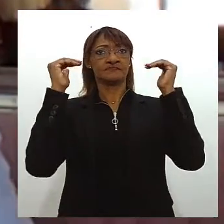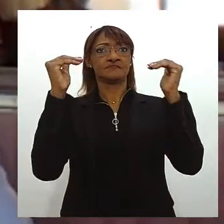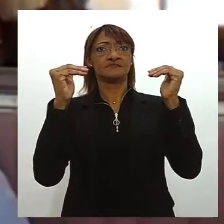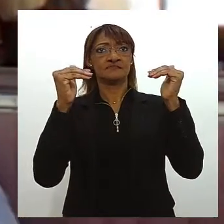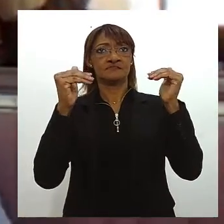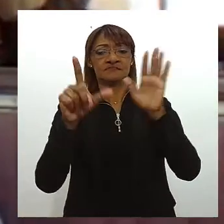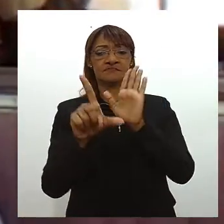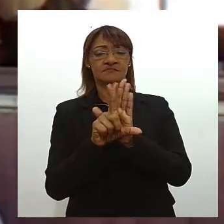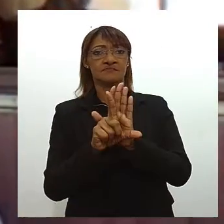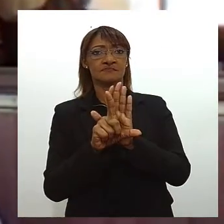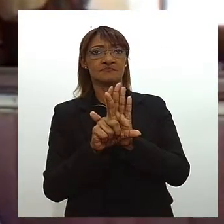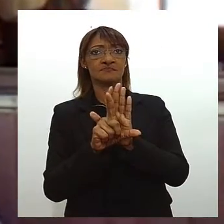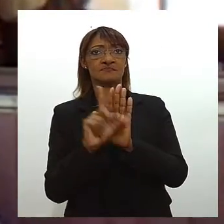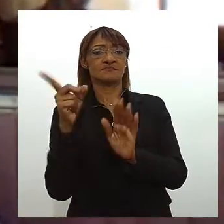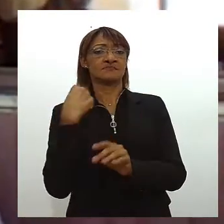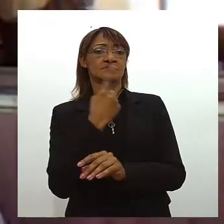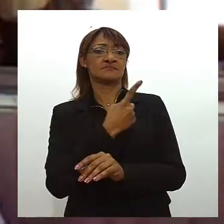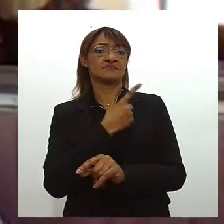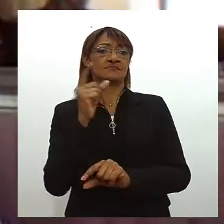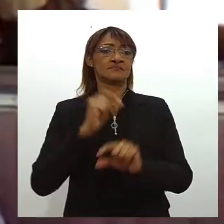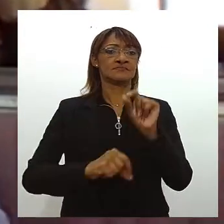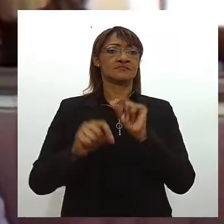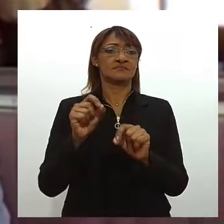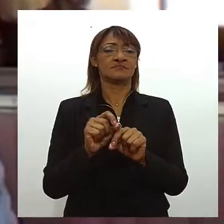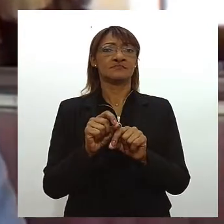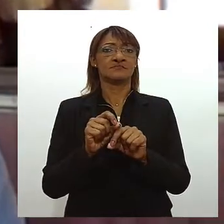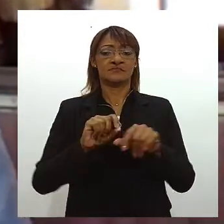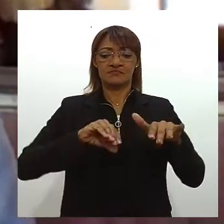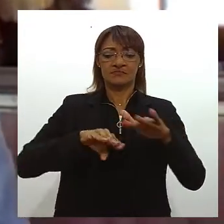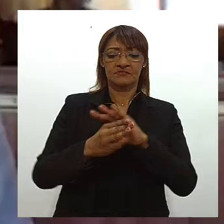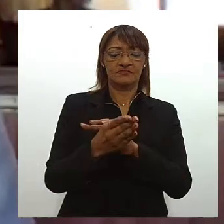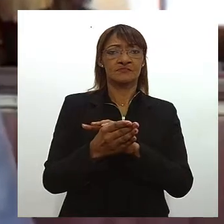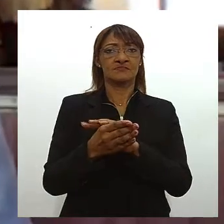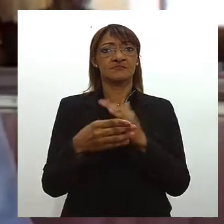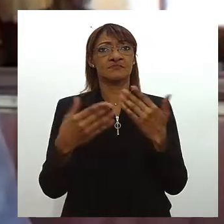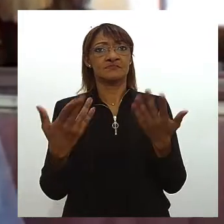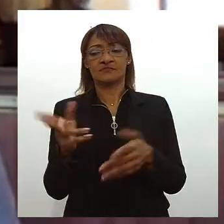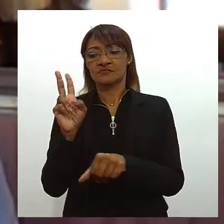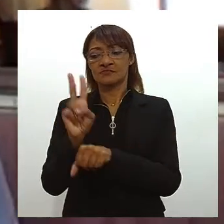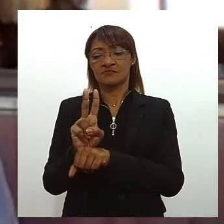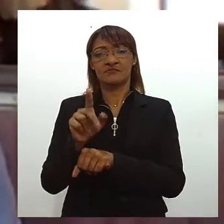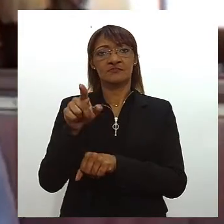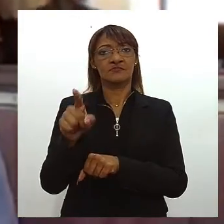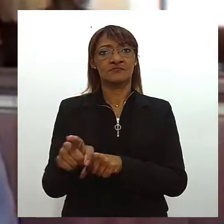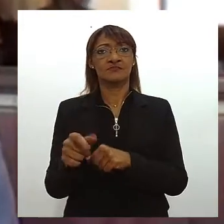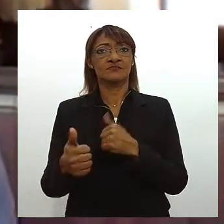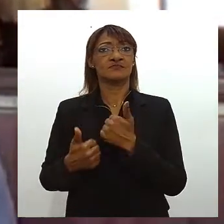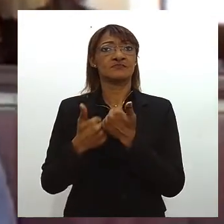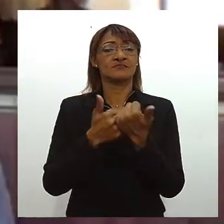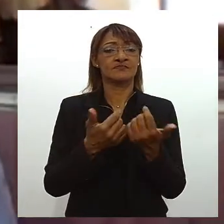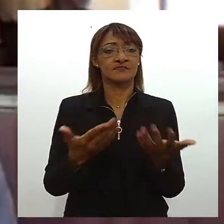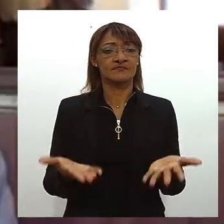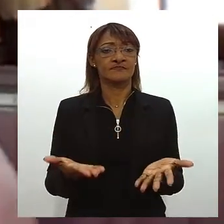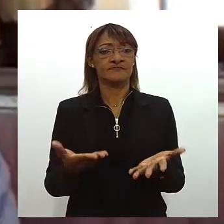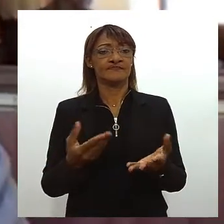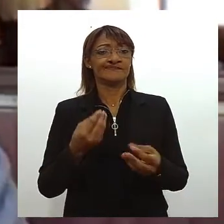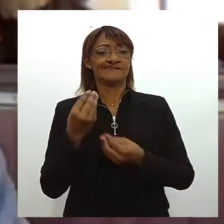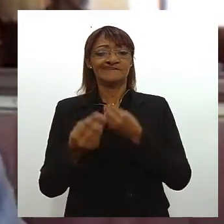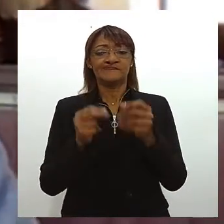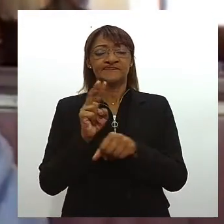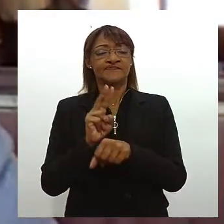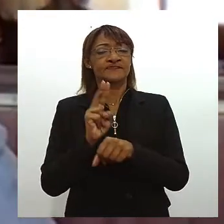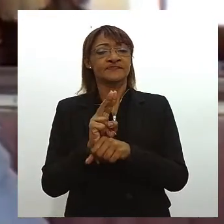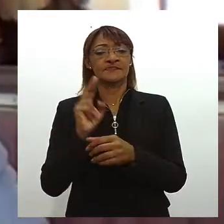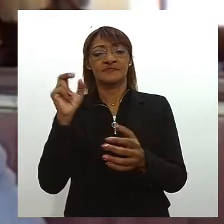lei e o que nós temos efetivamente de prática na proteção, na defesa, no cuidado e na